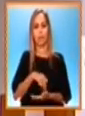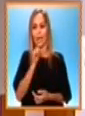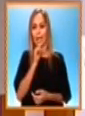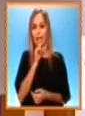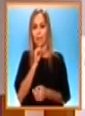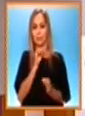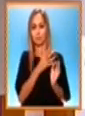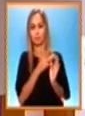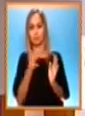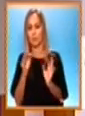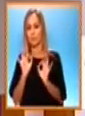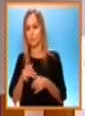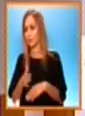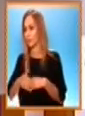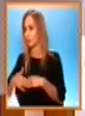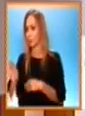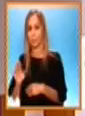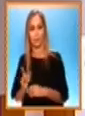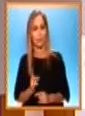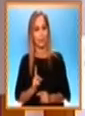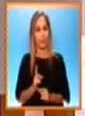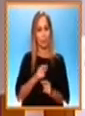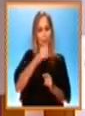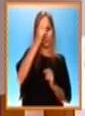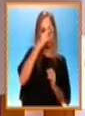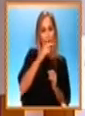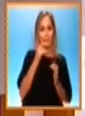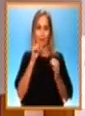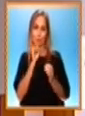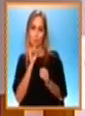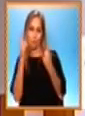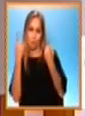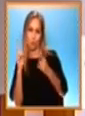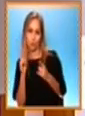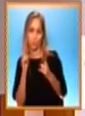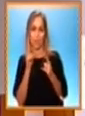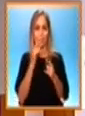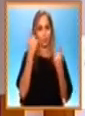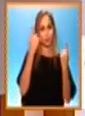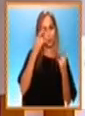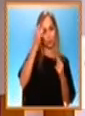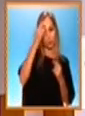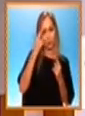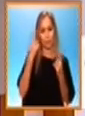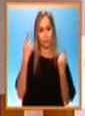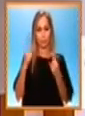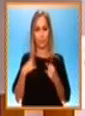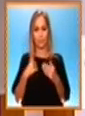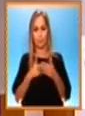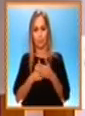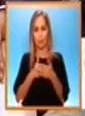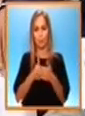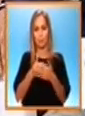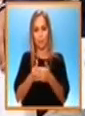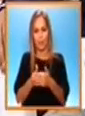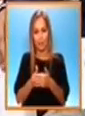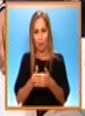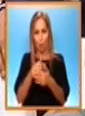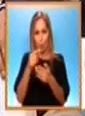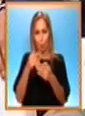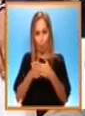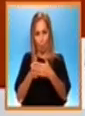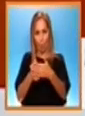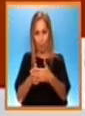agora vai-se embora, agora vem o outro cantar. Não, está muito, muito teatralizado. E segue por ordem cronológica esses anos também?